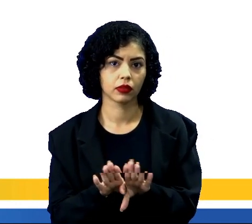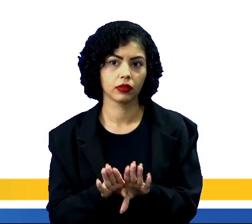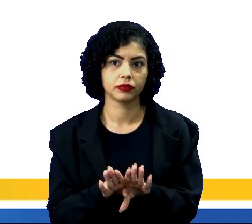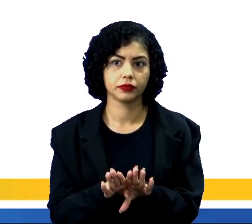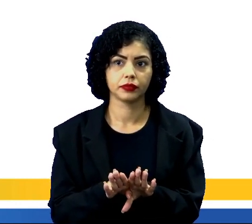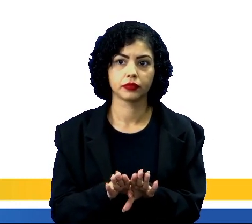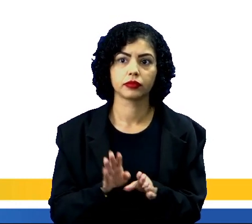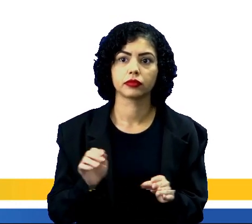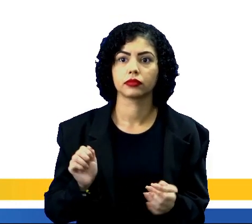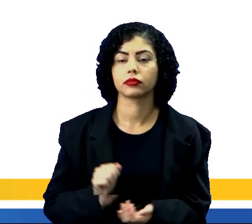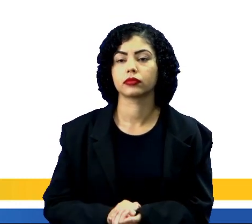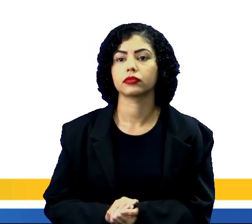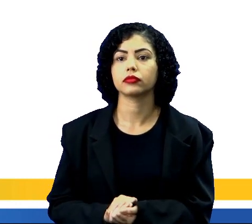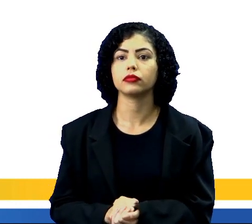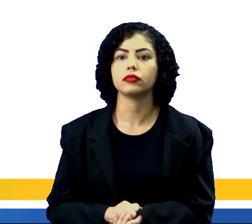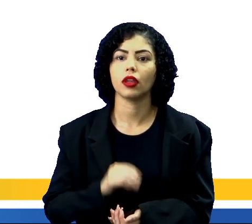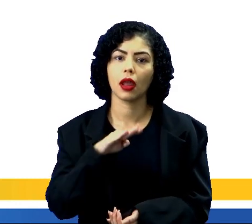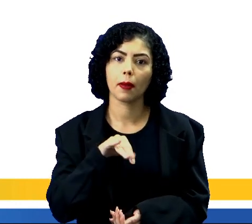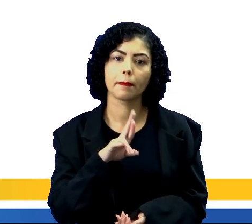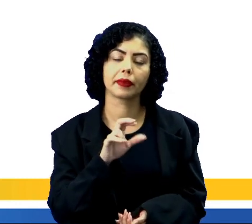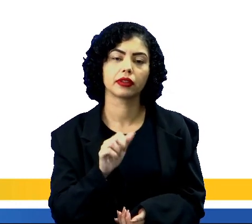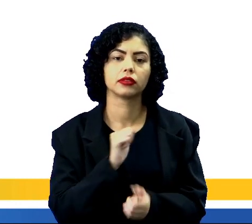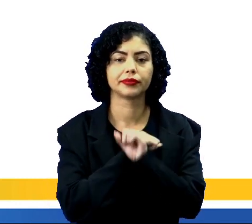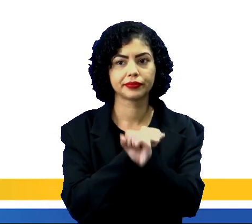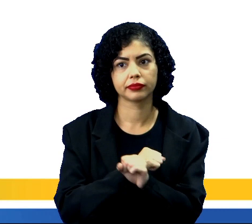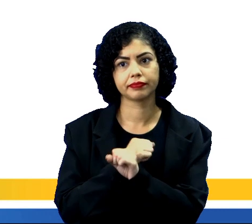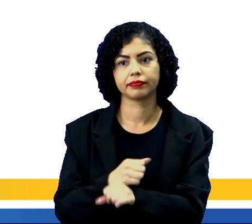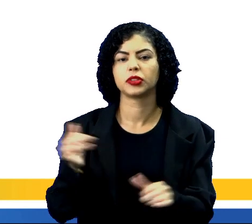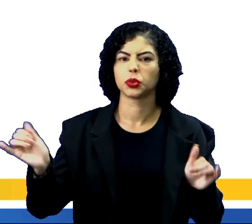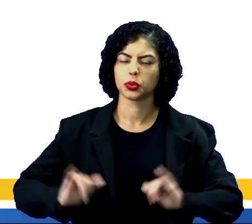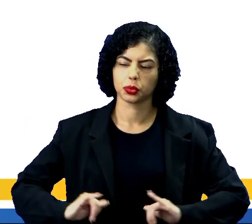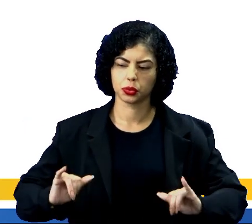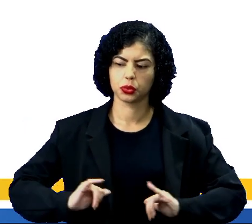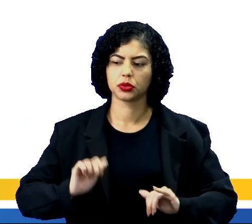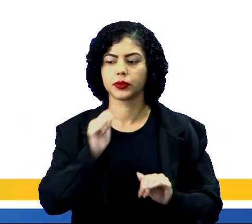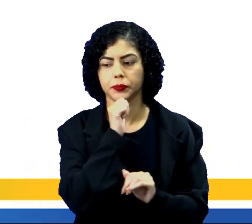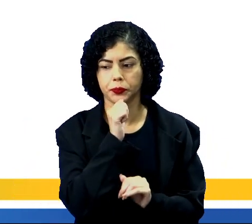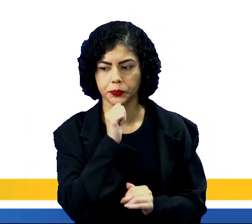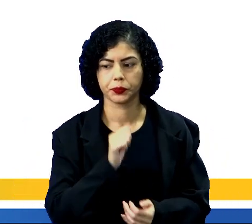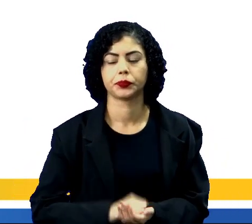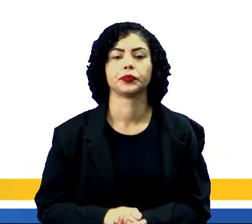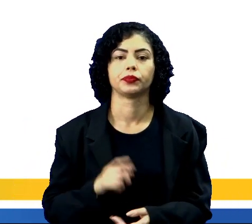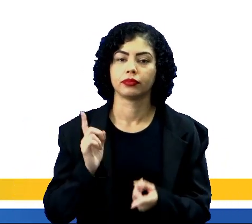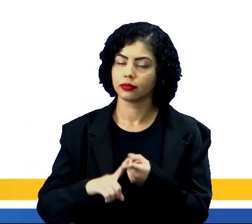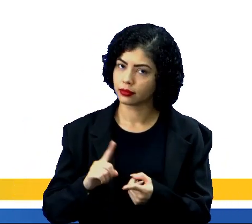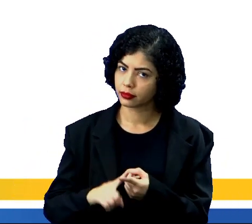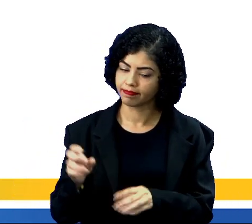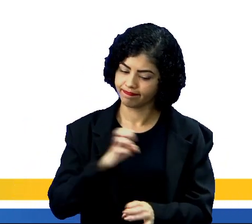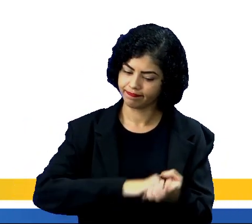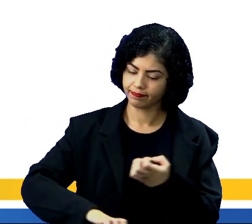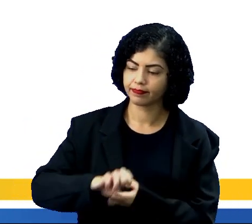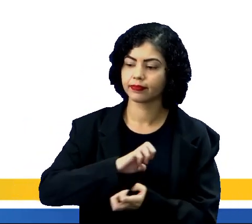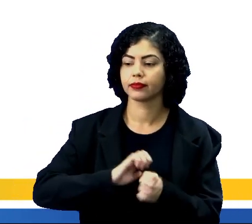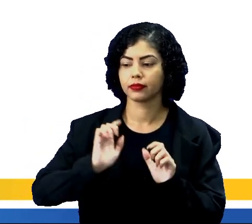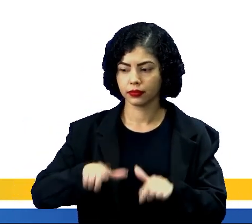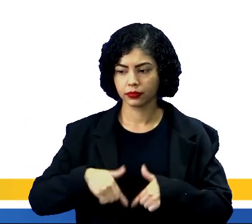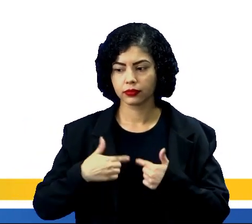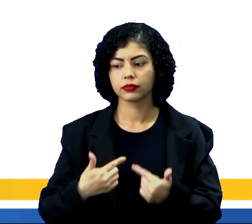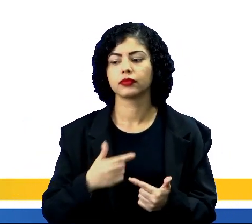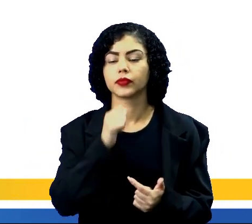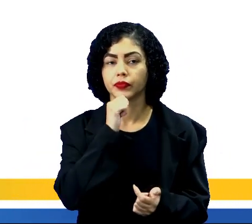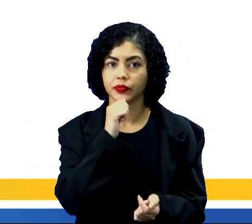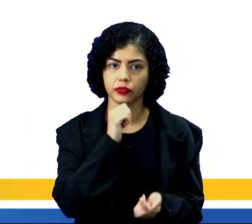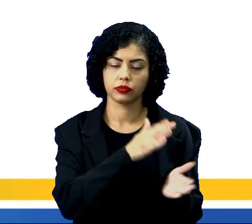maus tratos as quais os escravos sofriam. Então, principalmente por conta das revoltas realizadas por